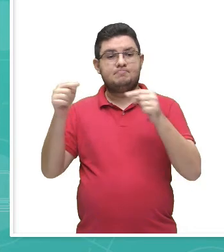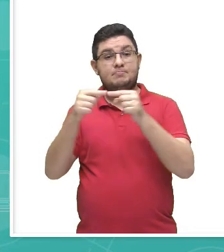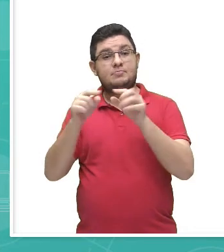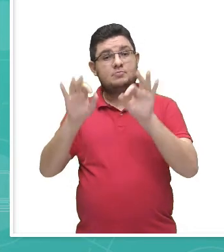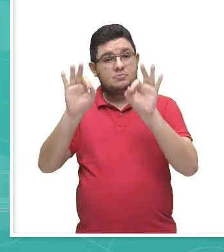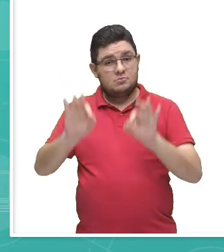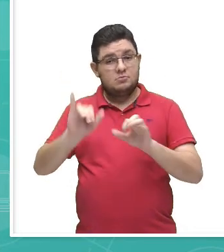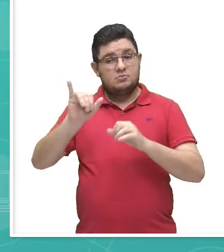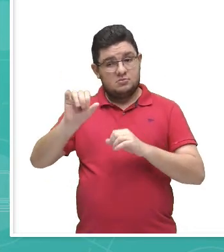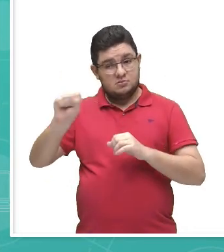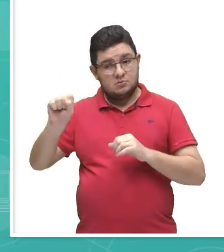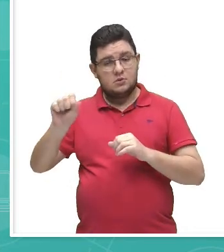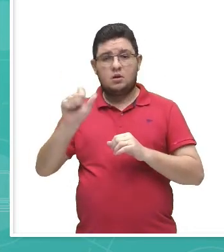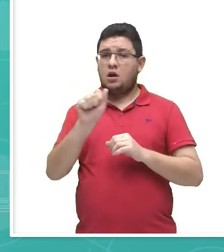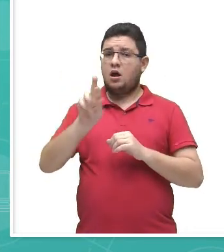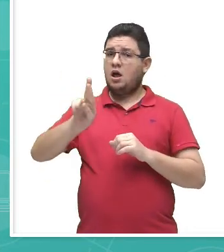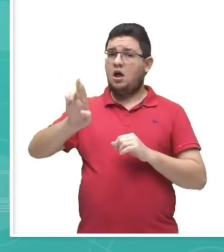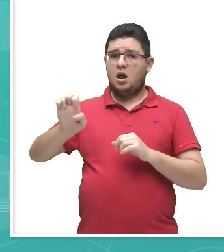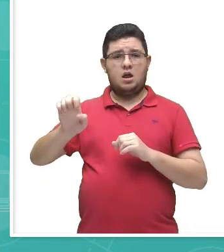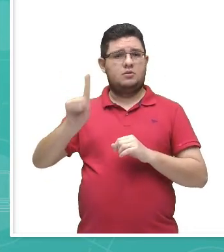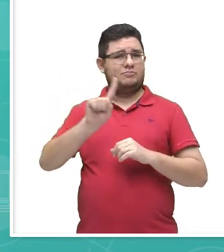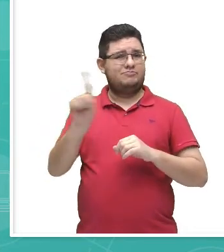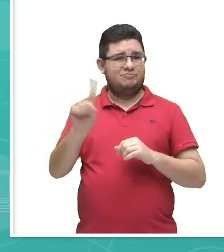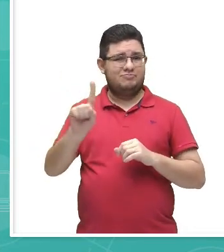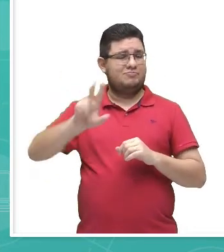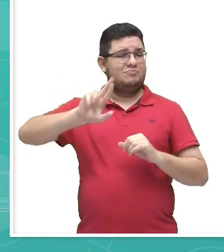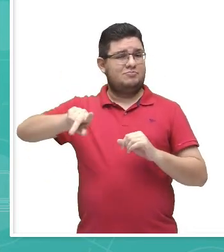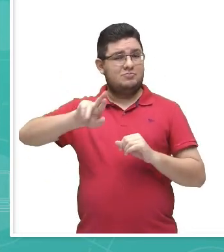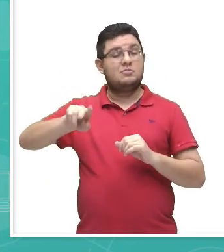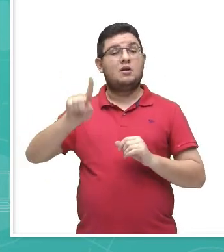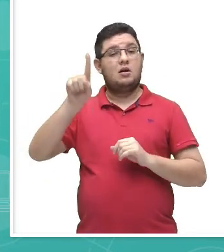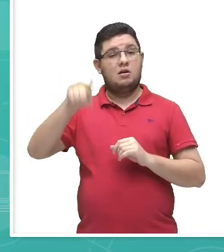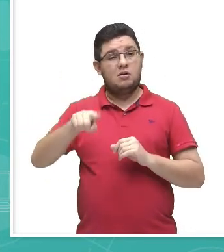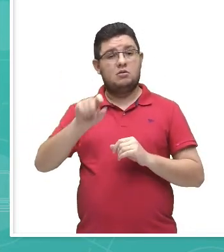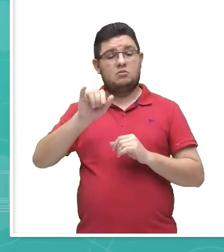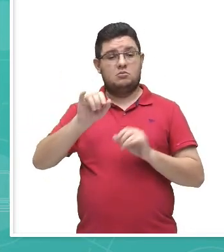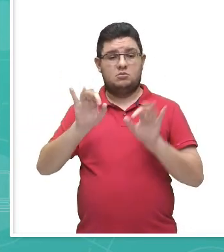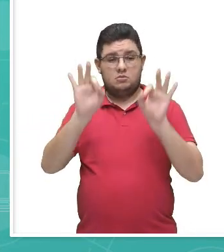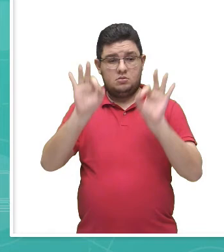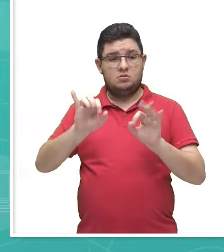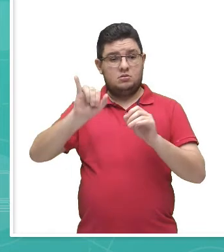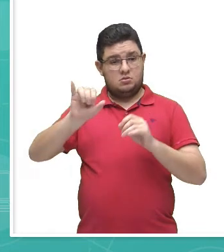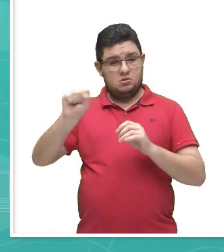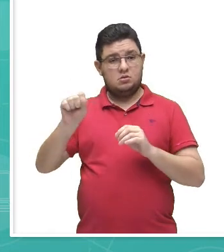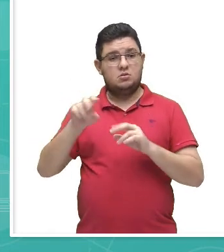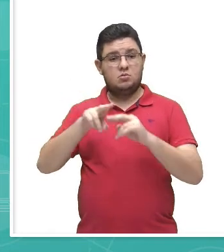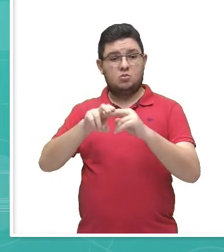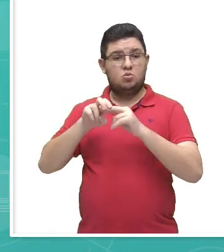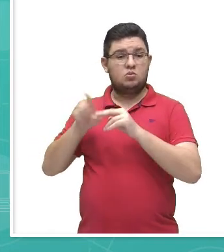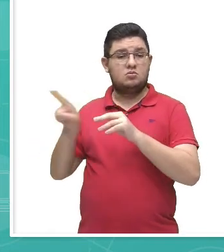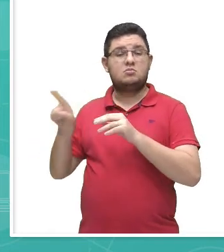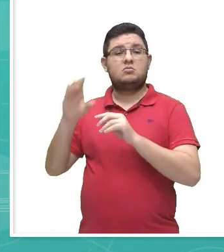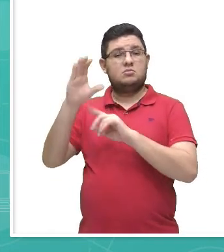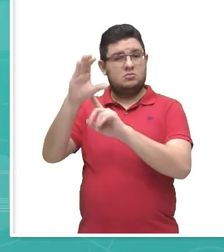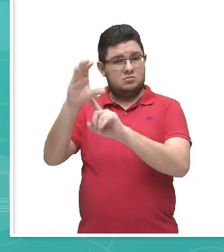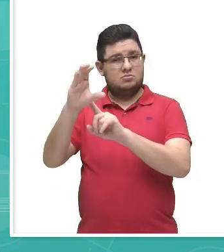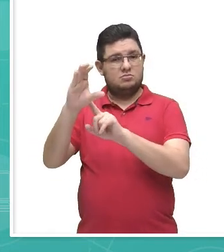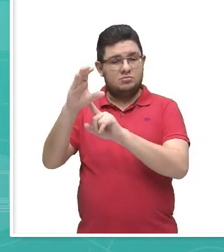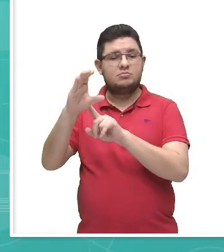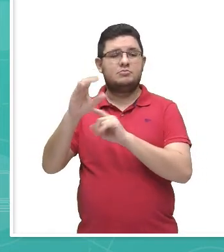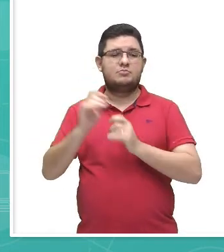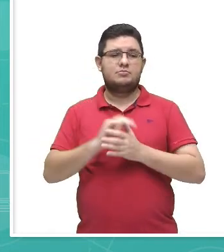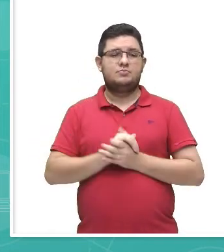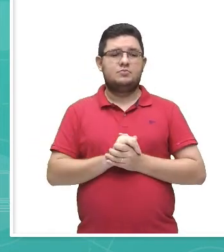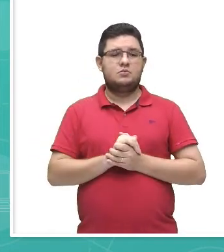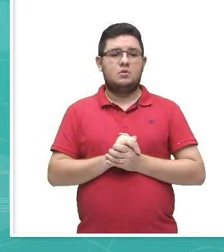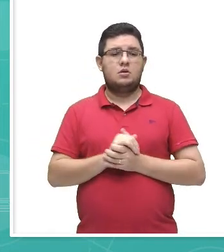ser o is e não o are. Tá certo? Essa, então, é a questão que apresentava erro. Só para confirmar, na letra D,